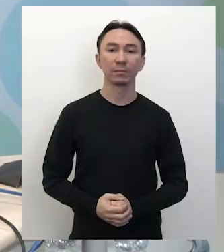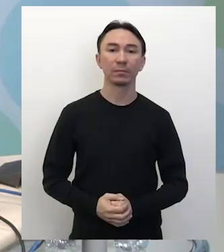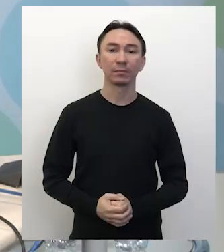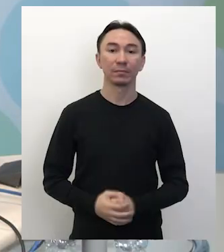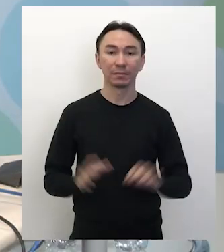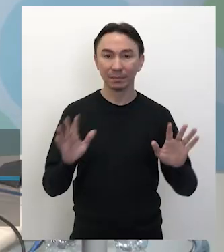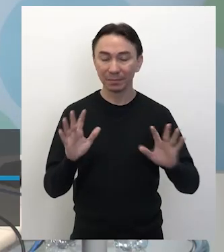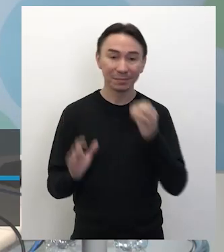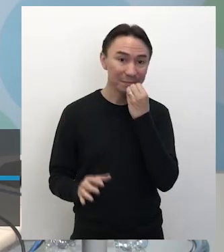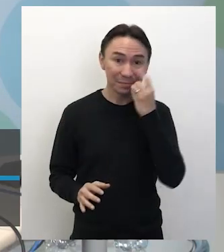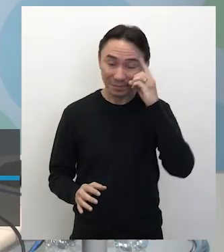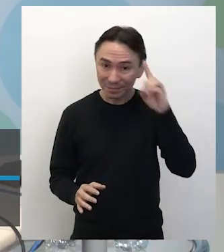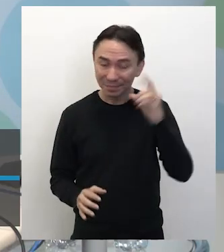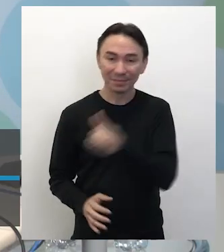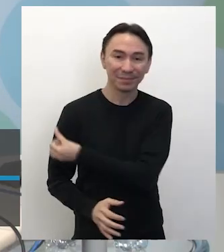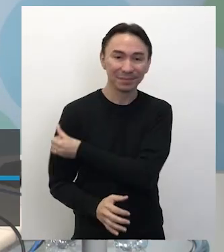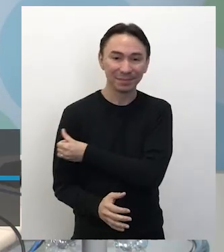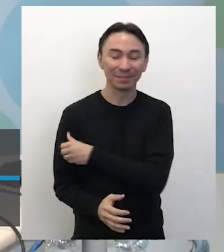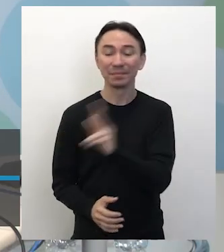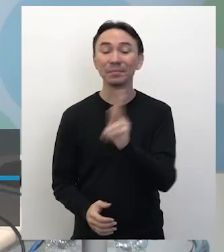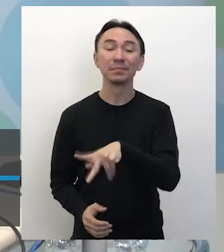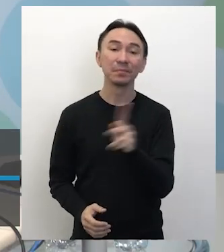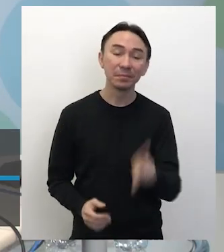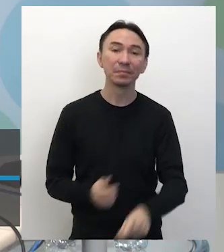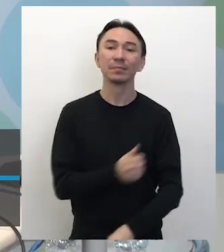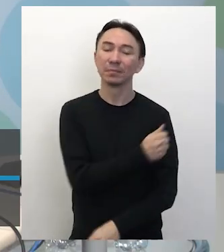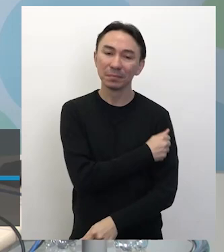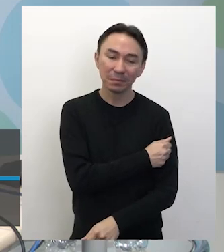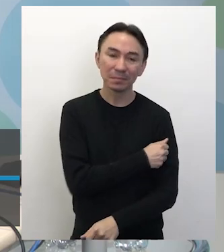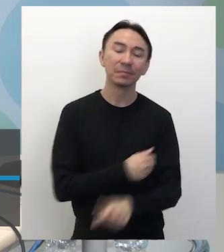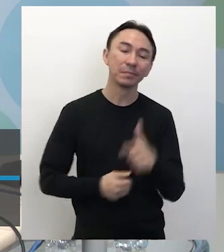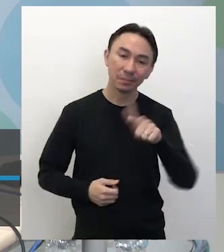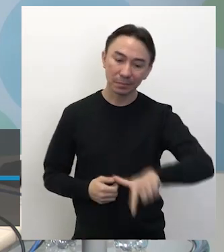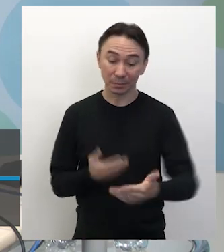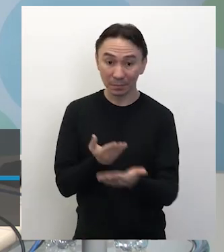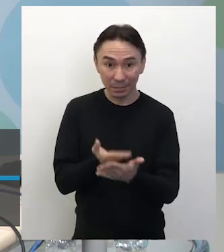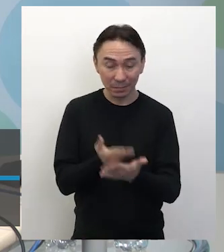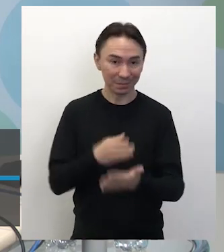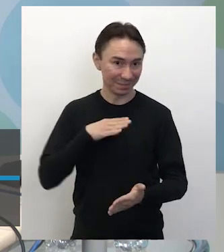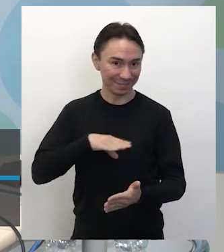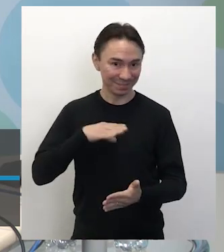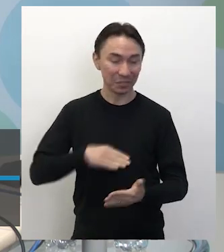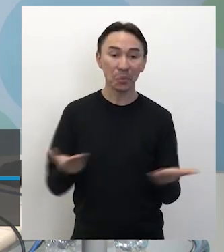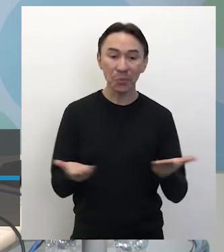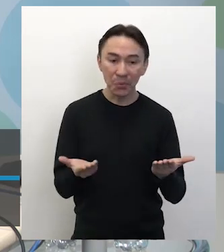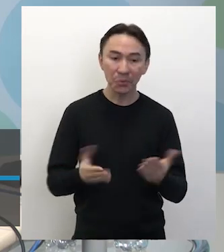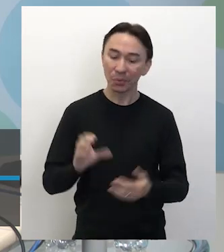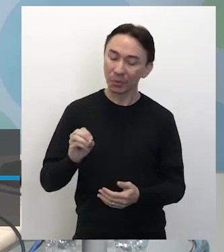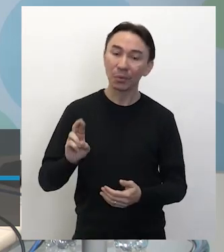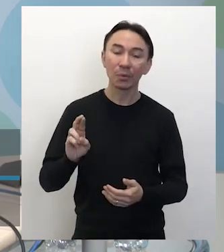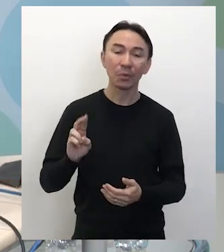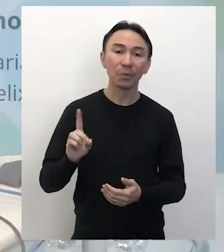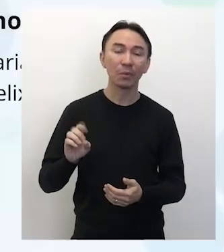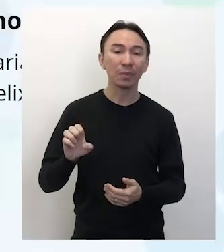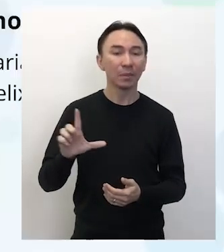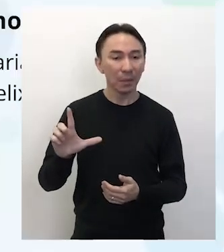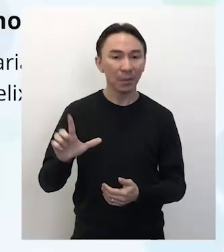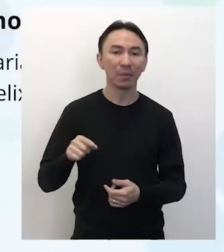Bom dia, sexto ano, professores e alunos. Mais uma aula de língua portuguesa e hoje cordel, nosso jeito